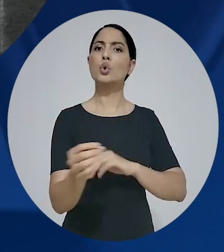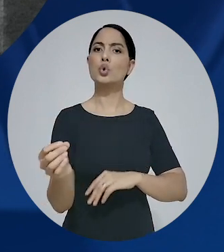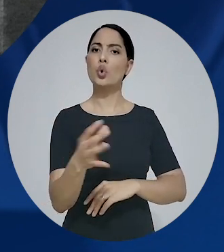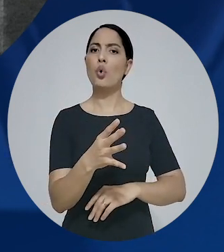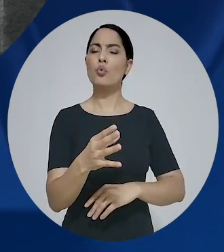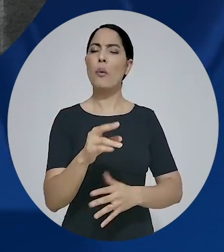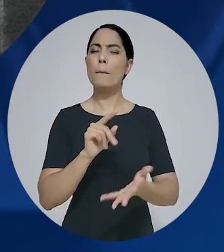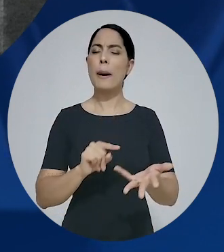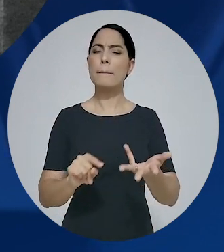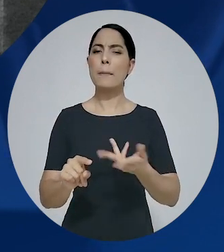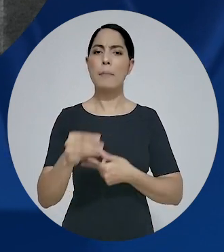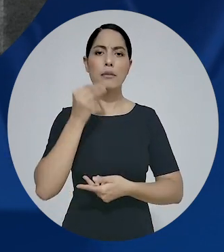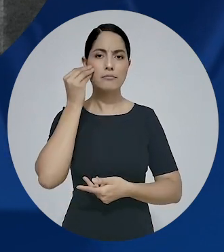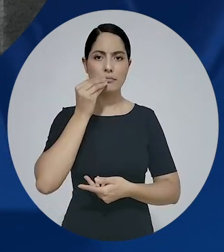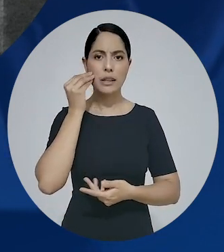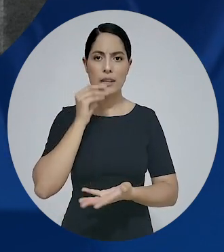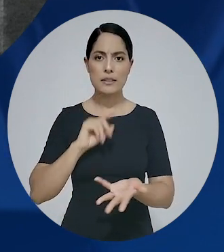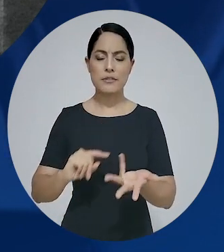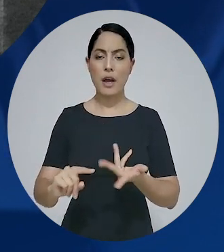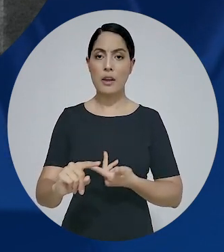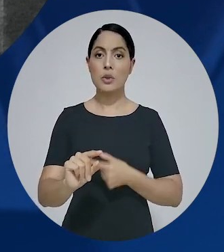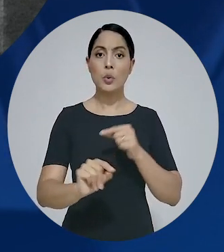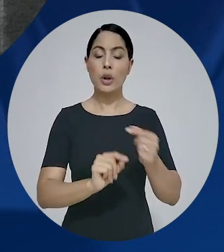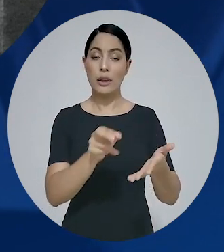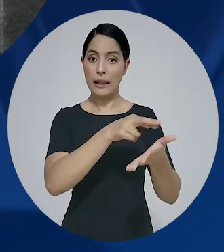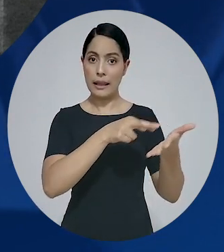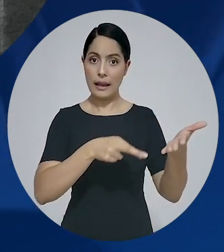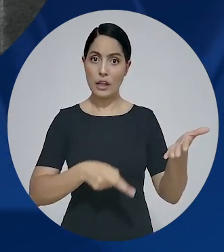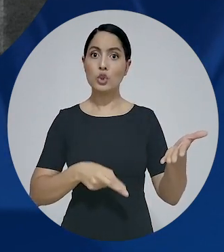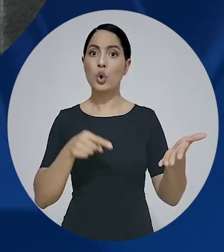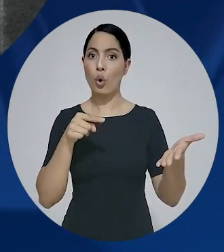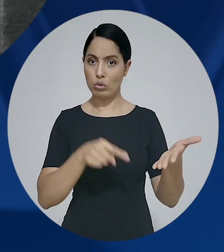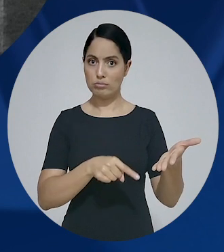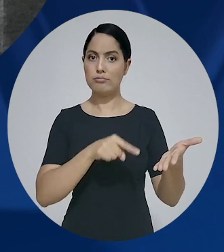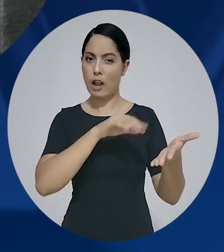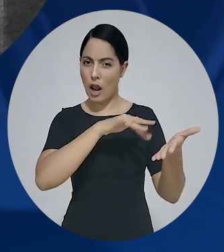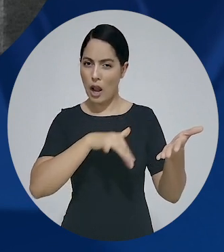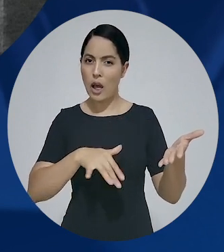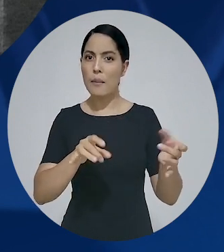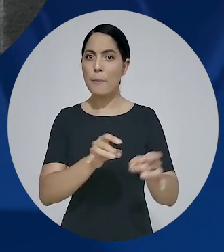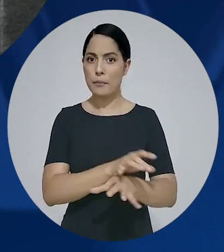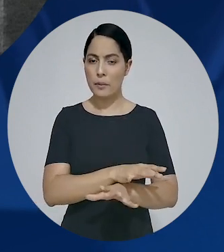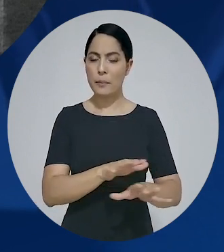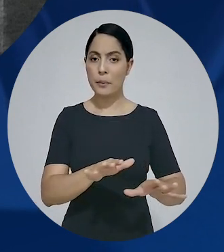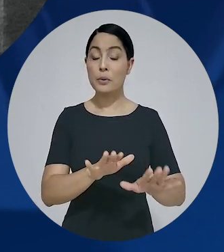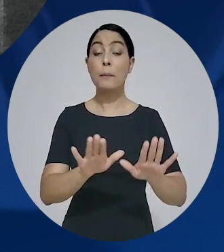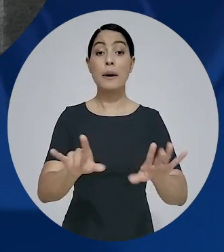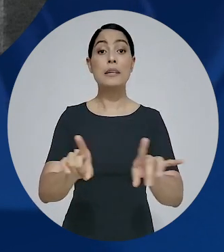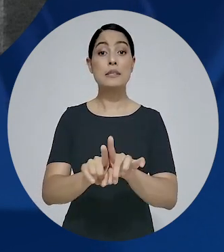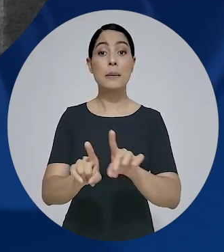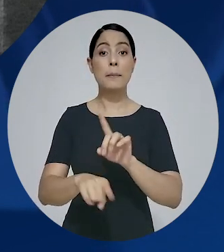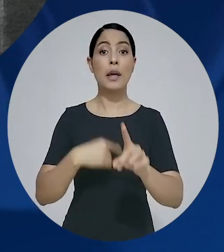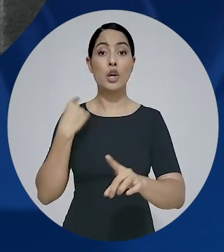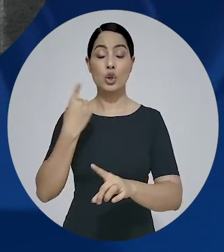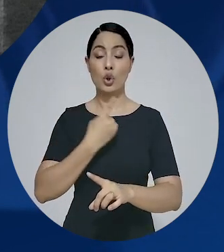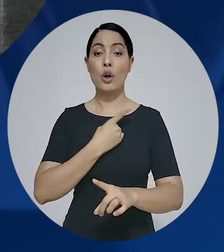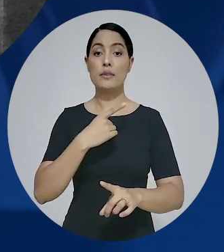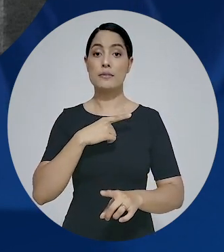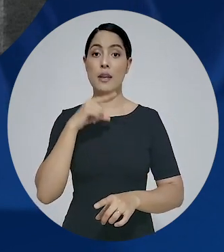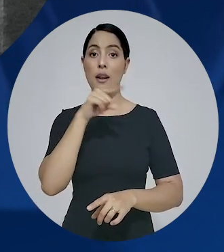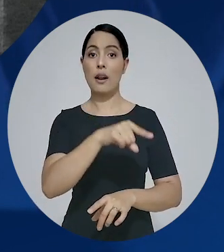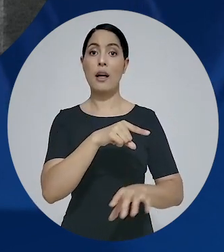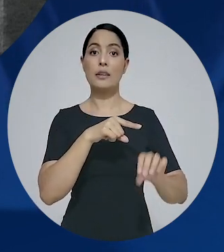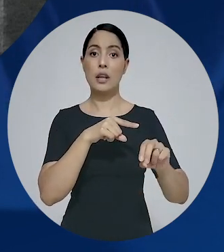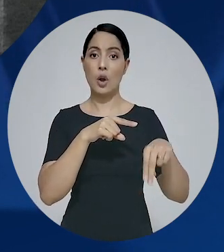encaminharemos, consolidando assim um relatório. Paralelo a isso, pensa-se levar também, através do sistema de comunicação,